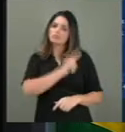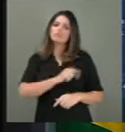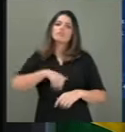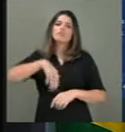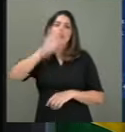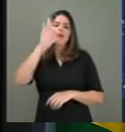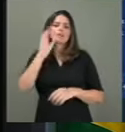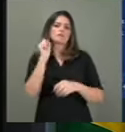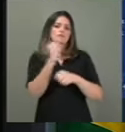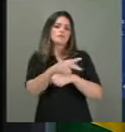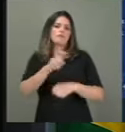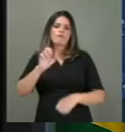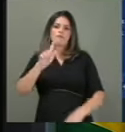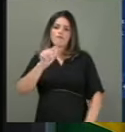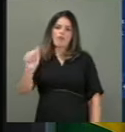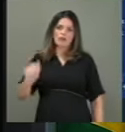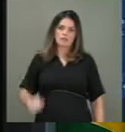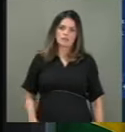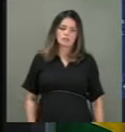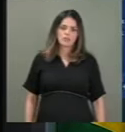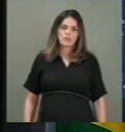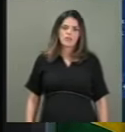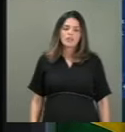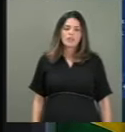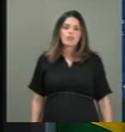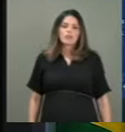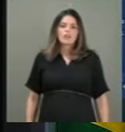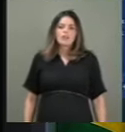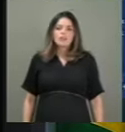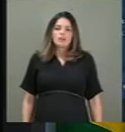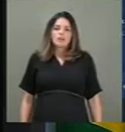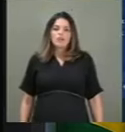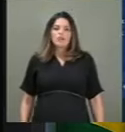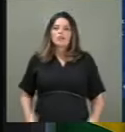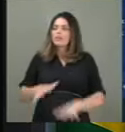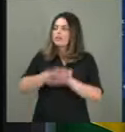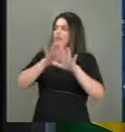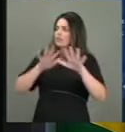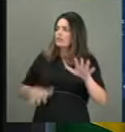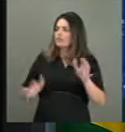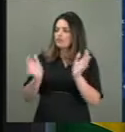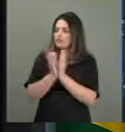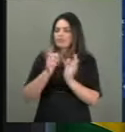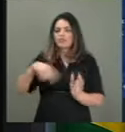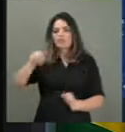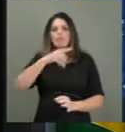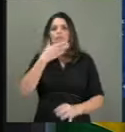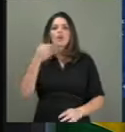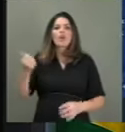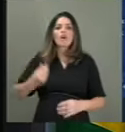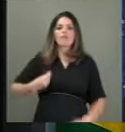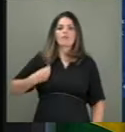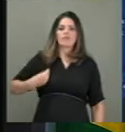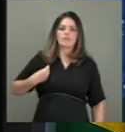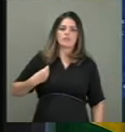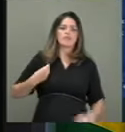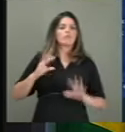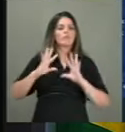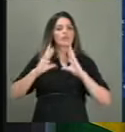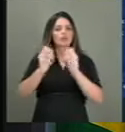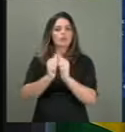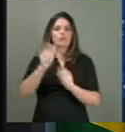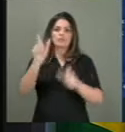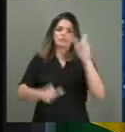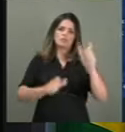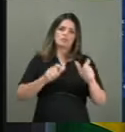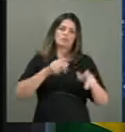empregos surgem diariamente Mas isso não significa a exclusão queremos a inclusão com melhores condições de vida para toda a